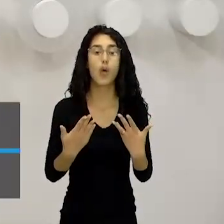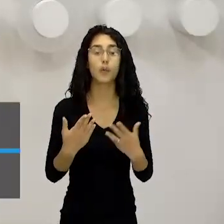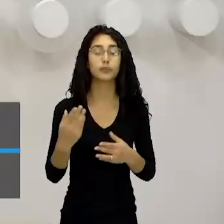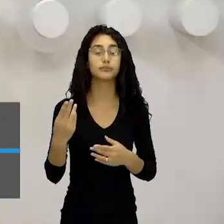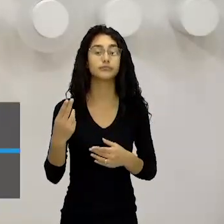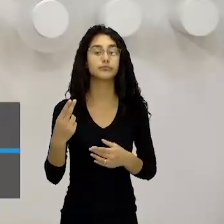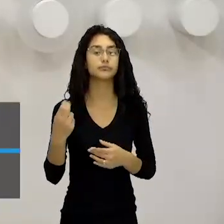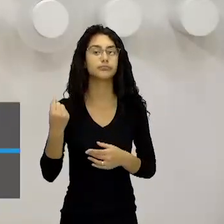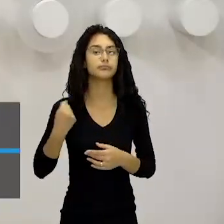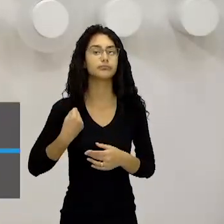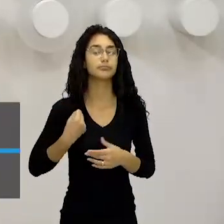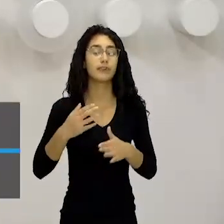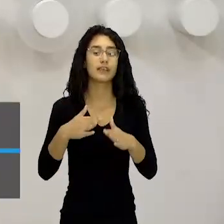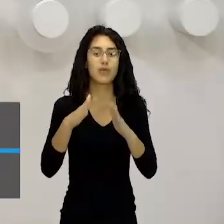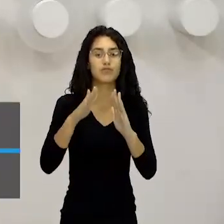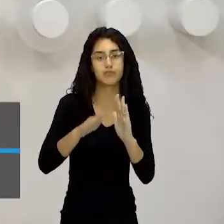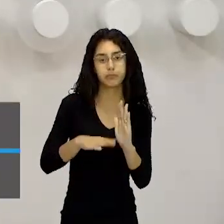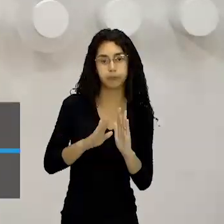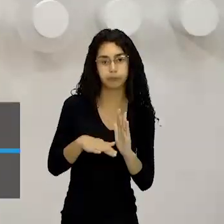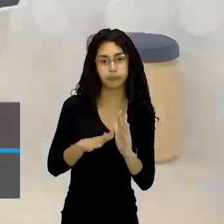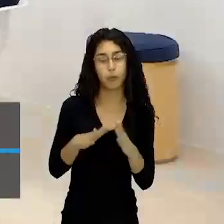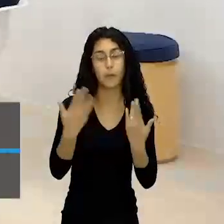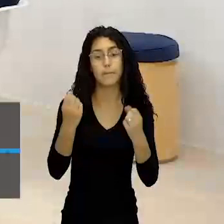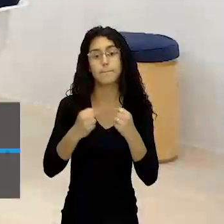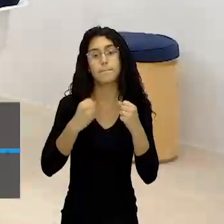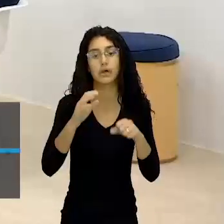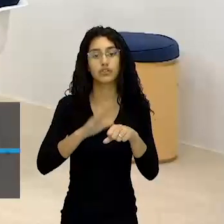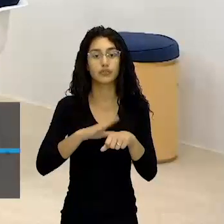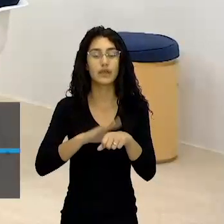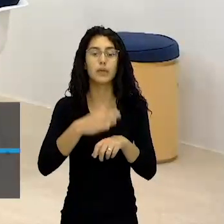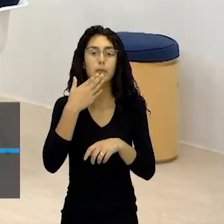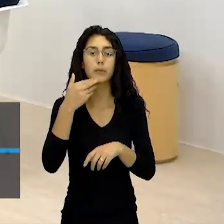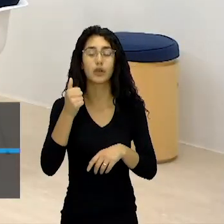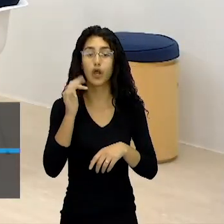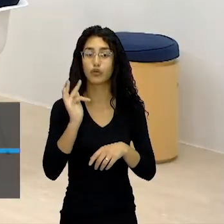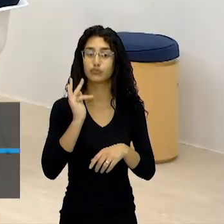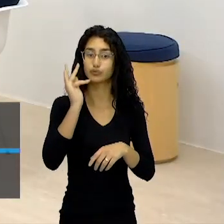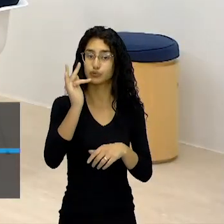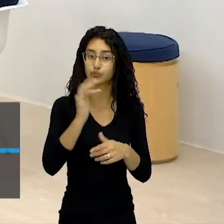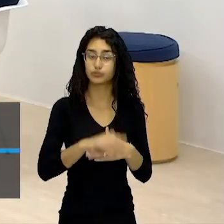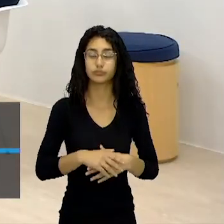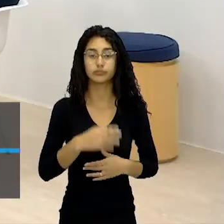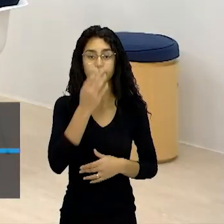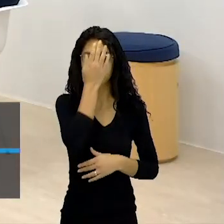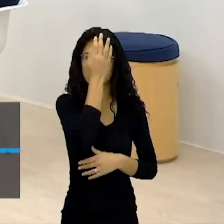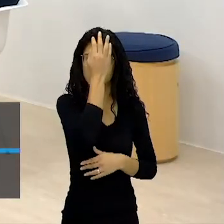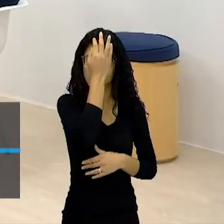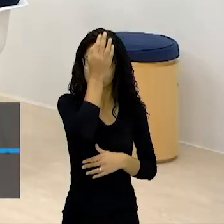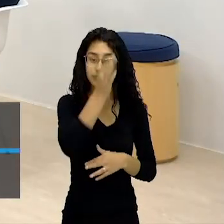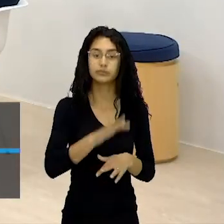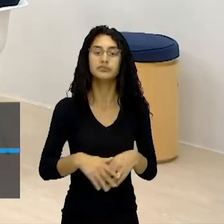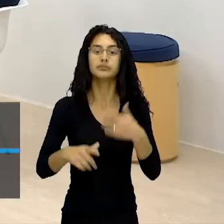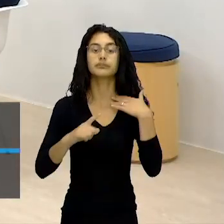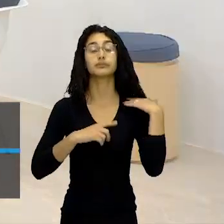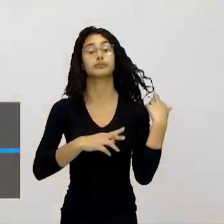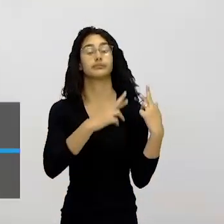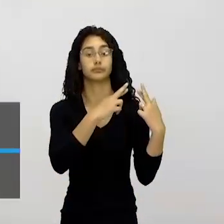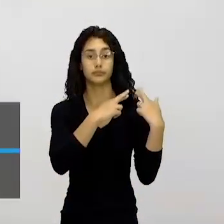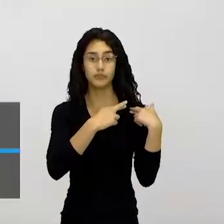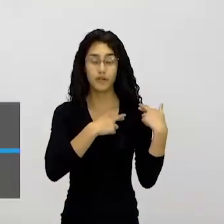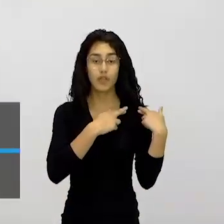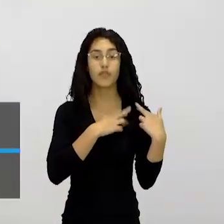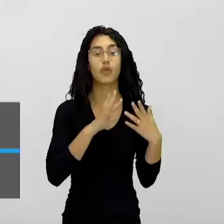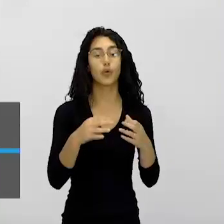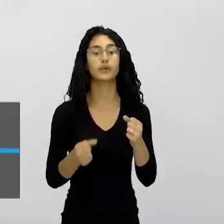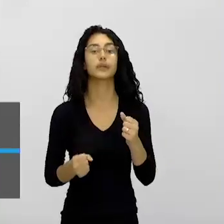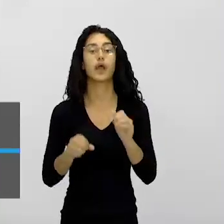caso alguma esteja abaixo, o que ele pode fazer para estar melhorando no próximo bimestre? ser responsável, né? Que é uma outra